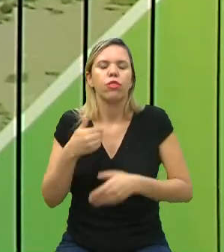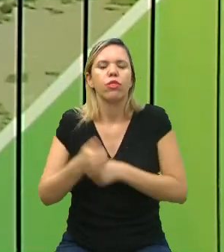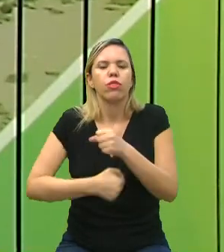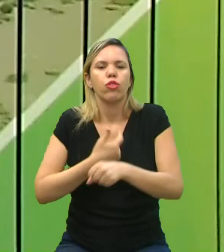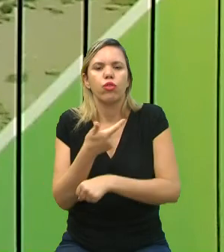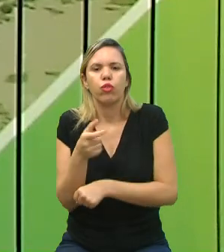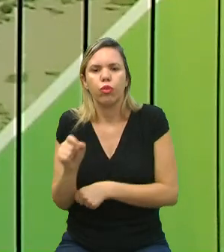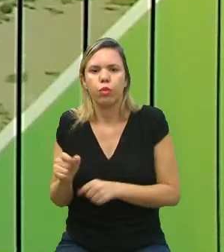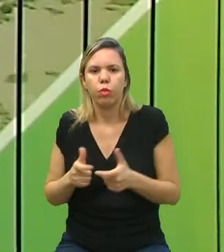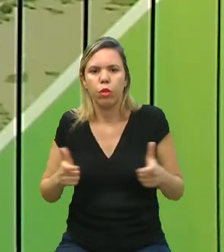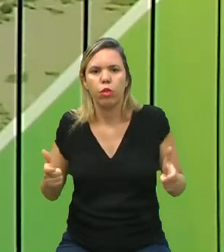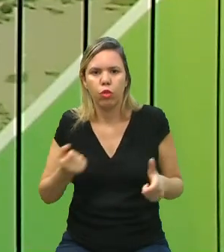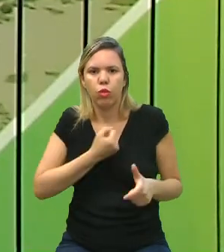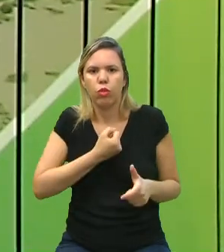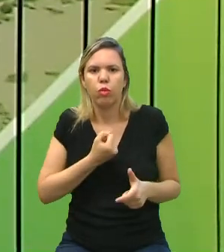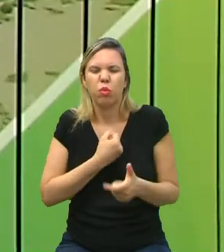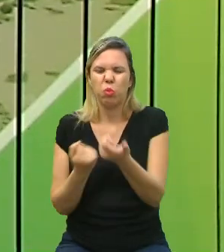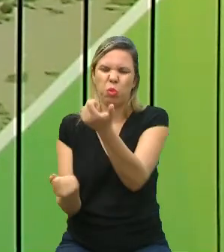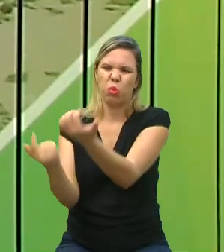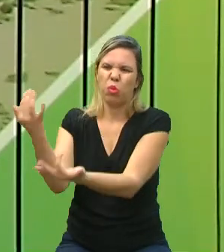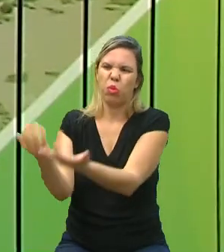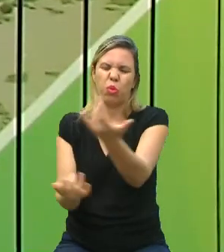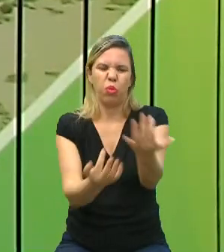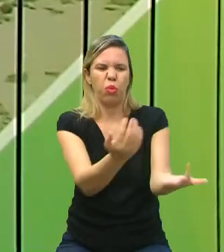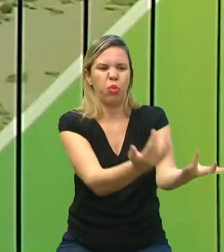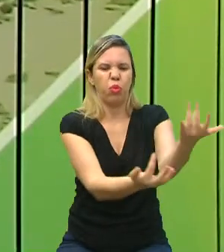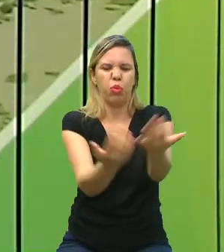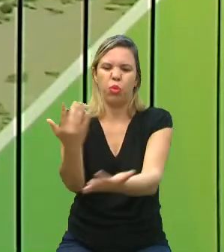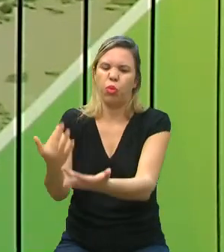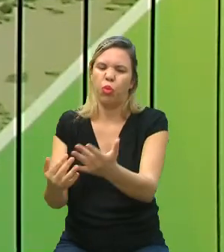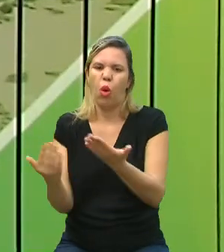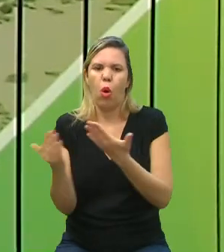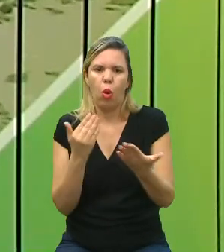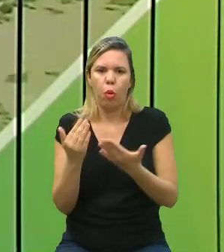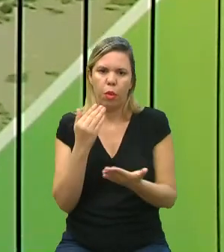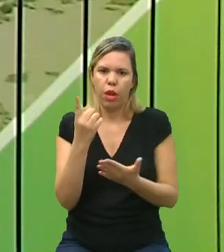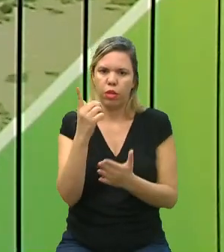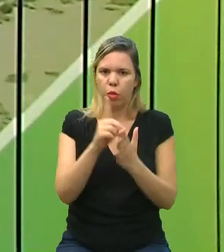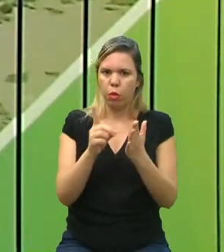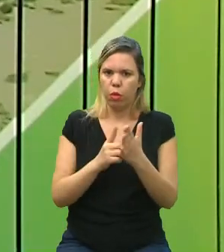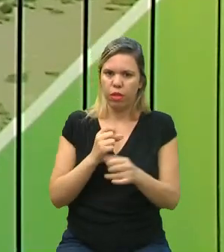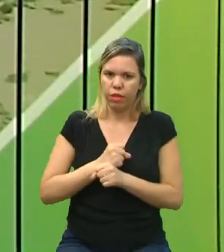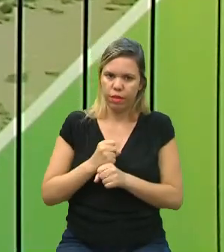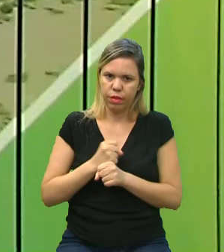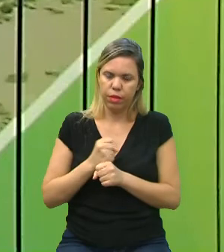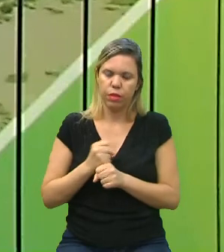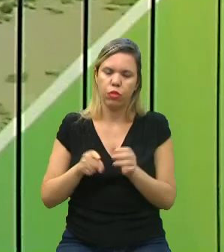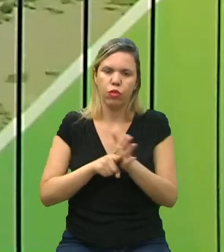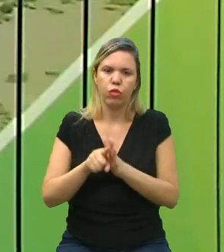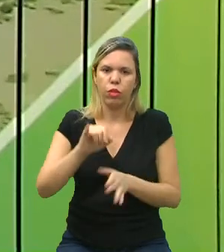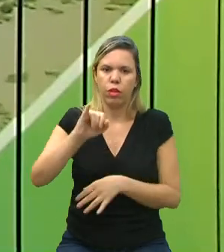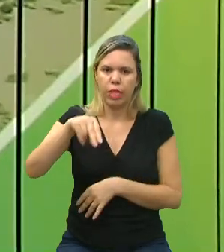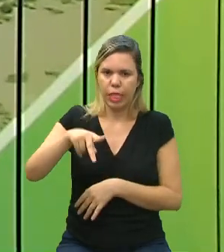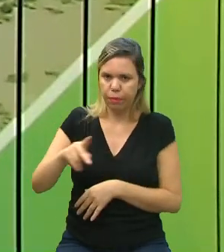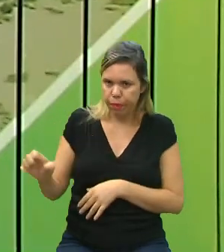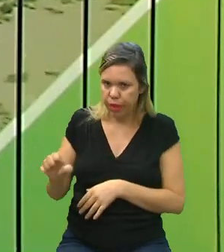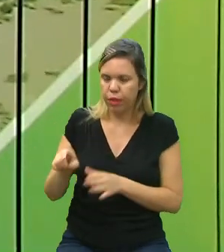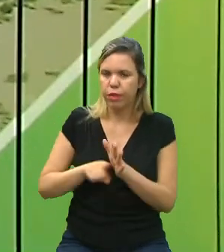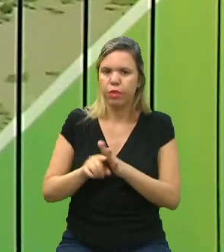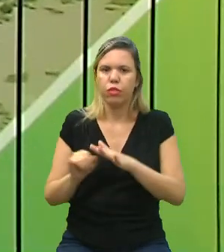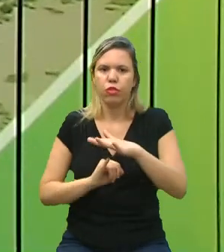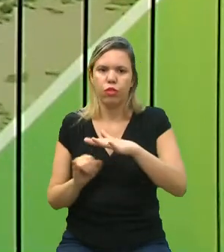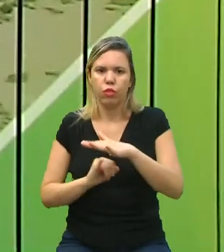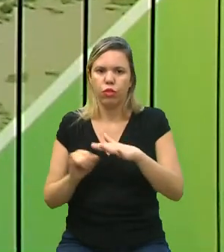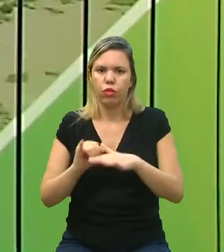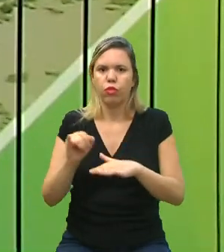década. Os dados foram divulgados pelo INPE, o Instituto Nacional de Pesquisas Espaciais. Foram